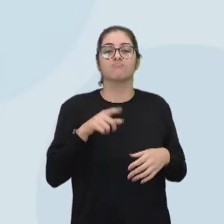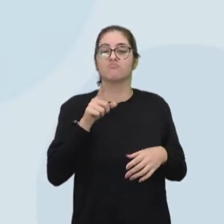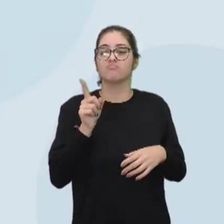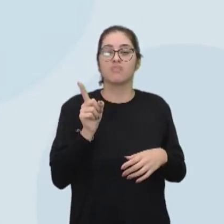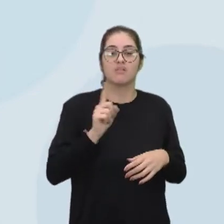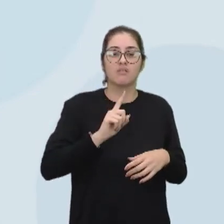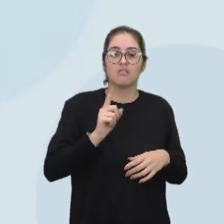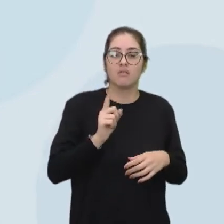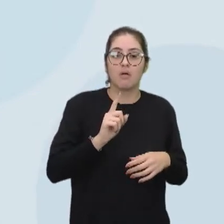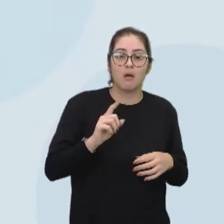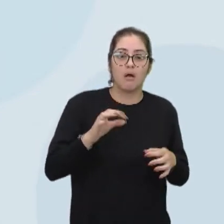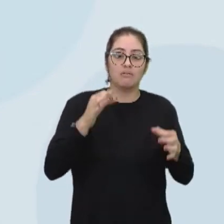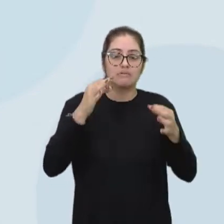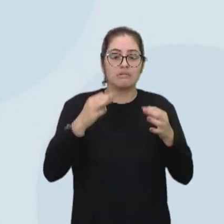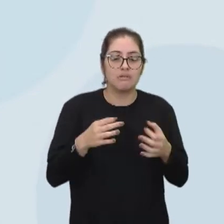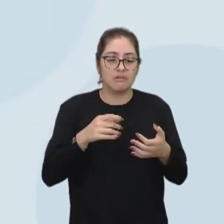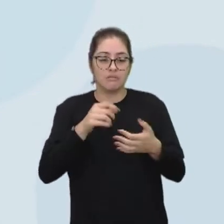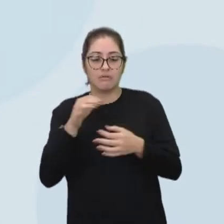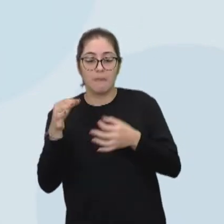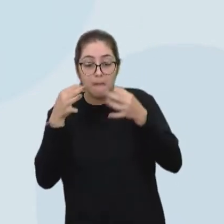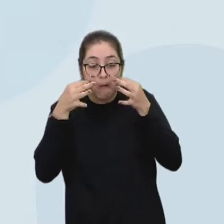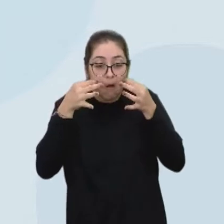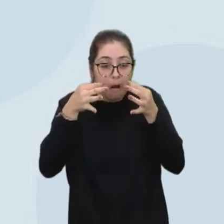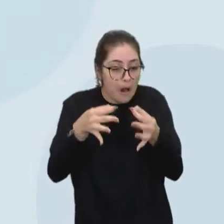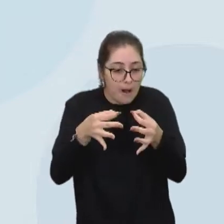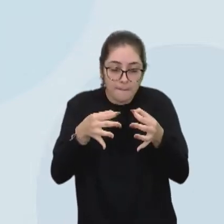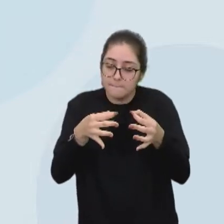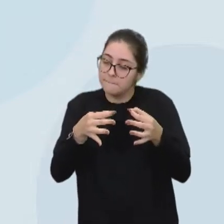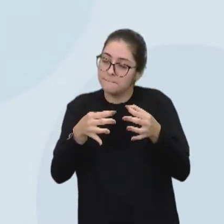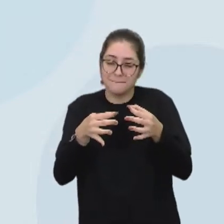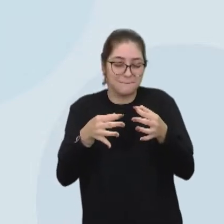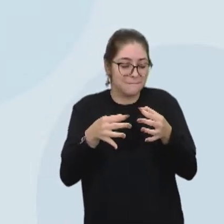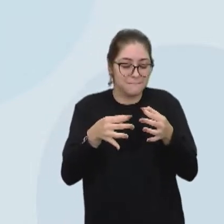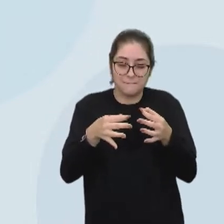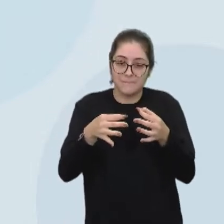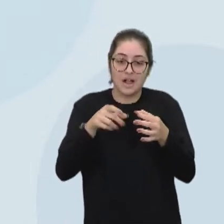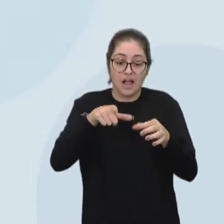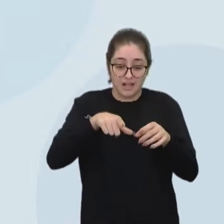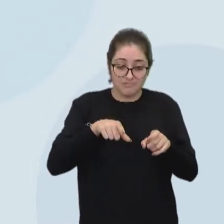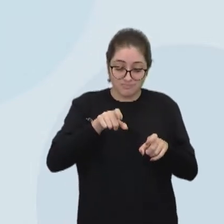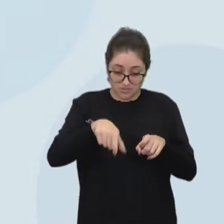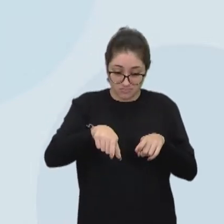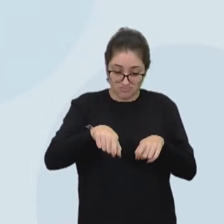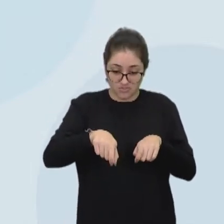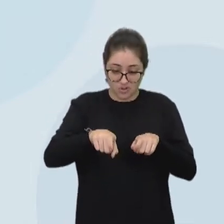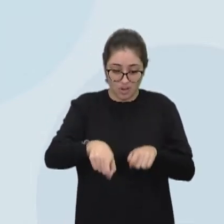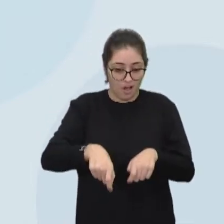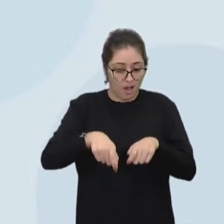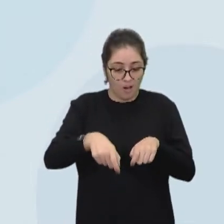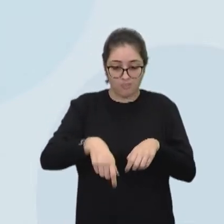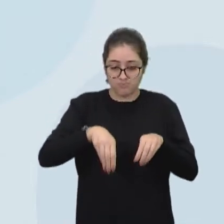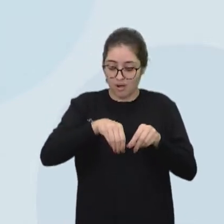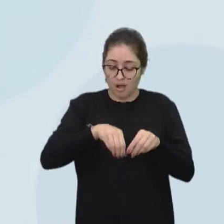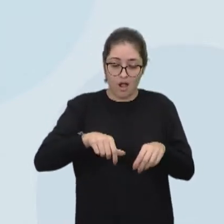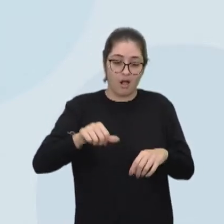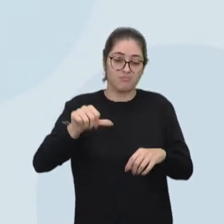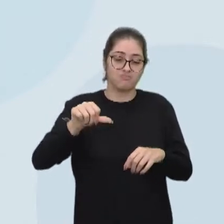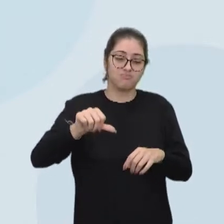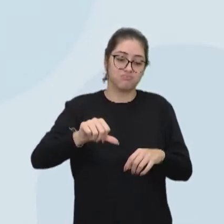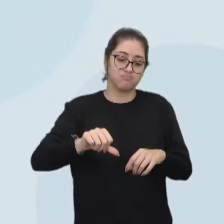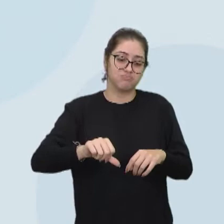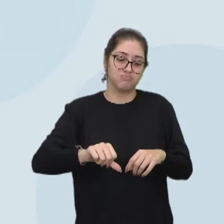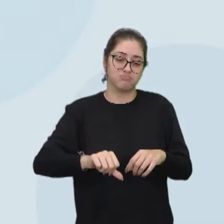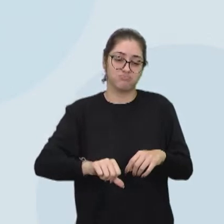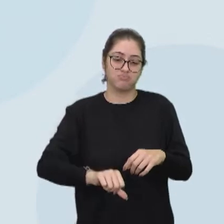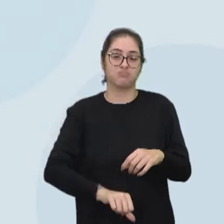não controle e falta de eficácia, vai afetar aí o solo, né, e, logicamente, consequentemente, vai haver